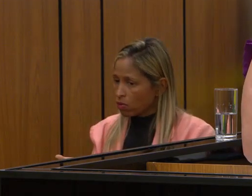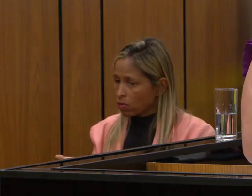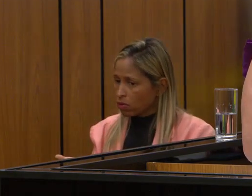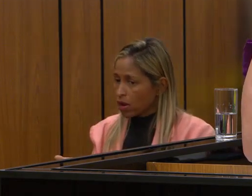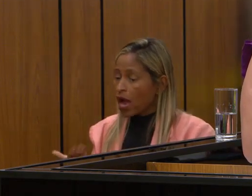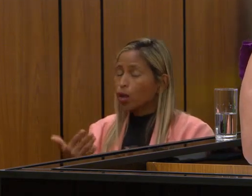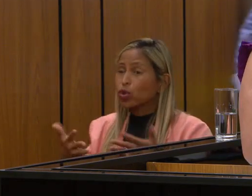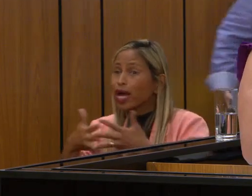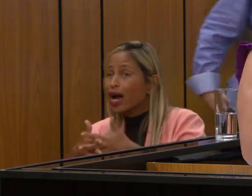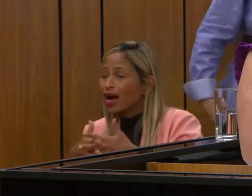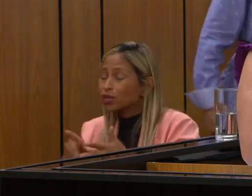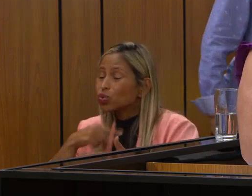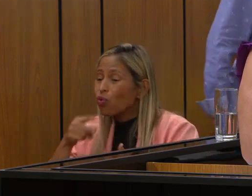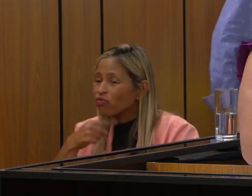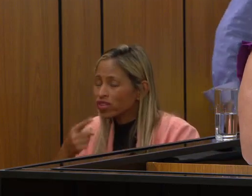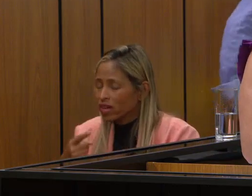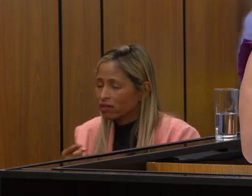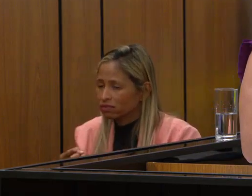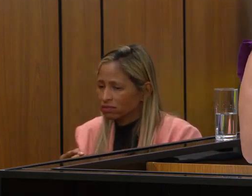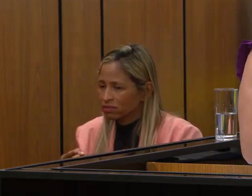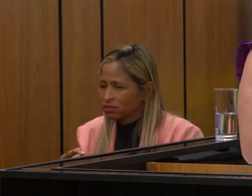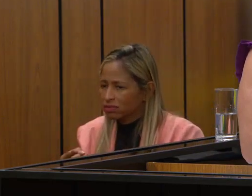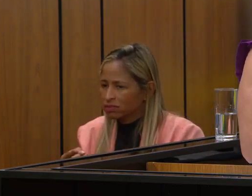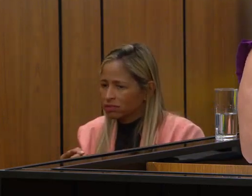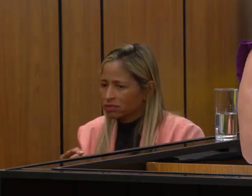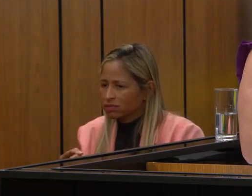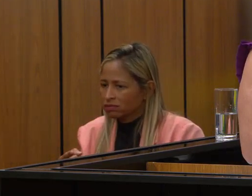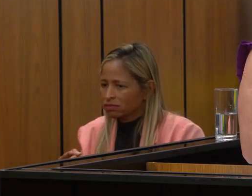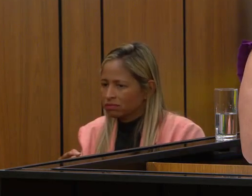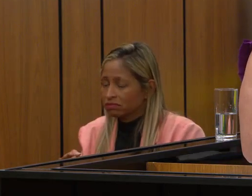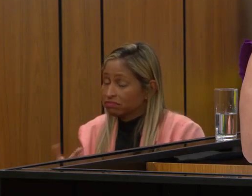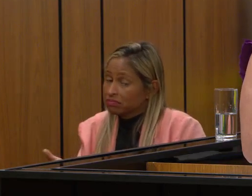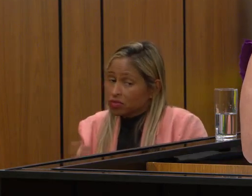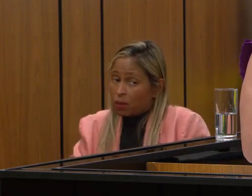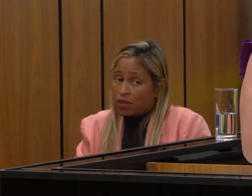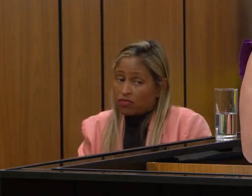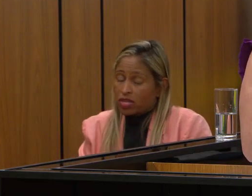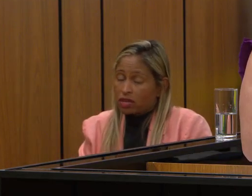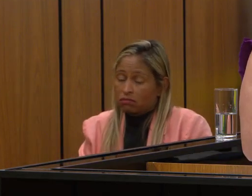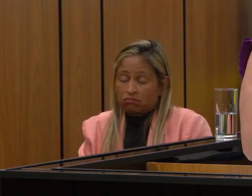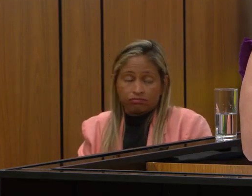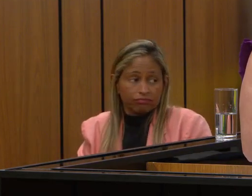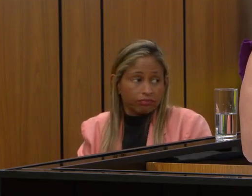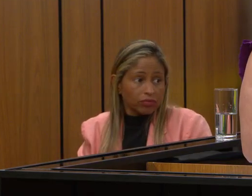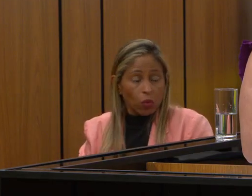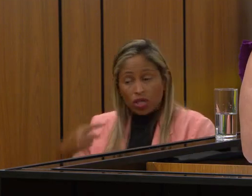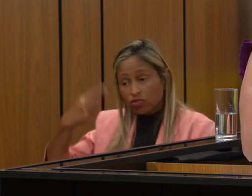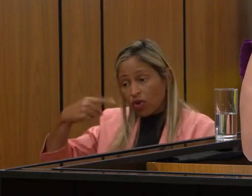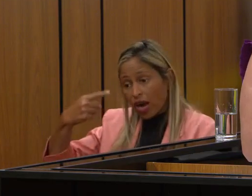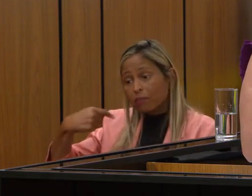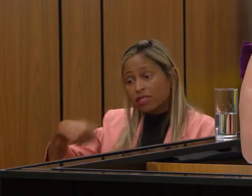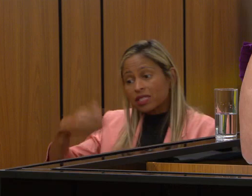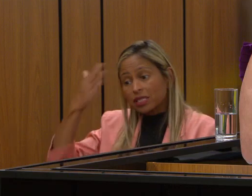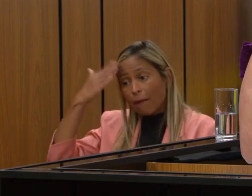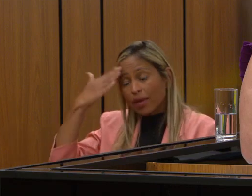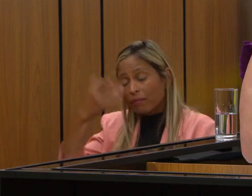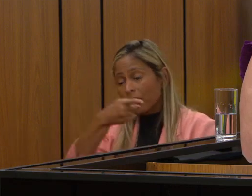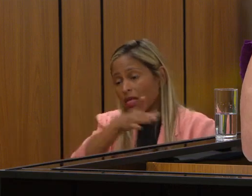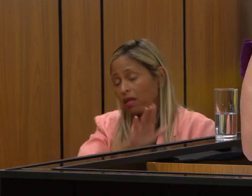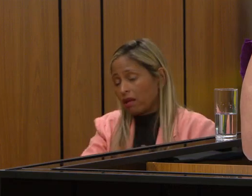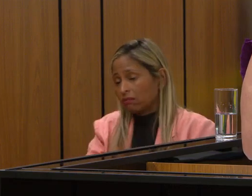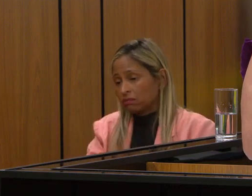eu tô sem saber é a minha dúvida sobre essa questão porque se